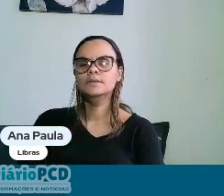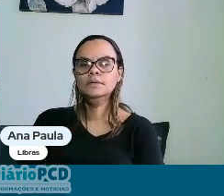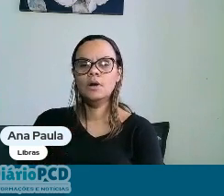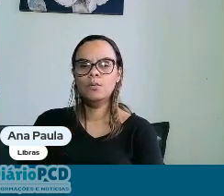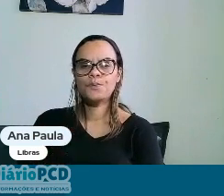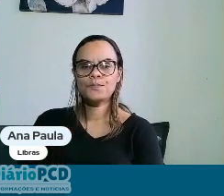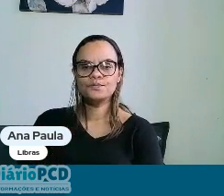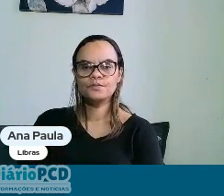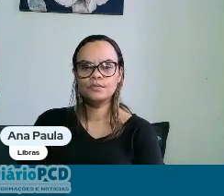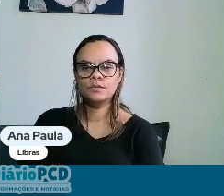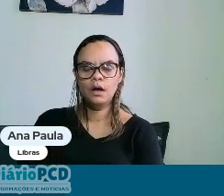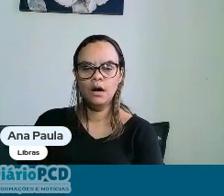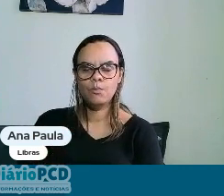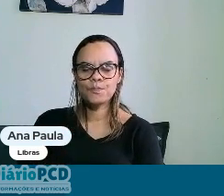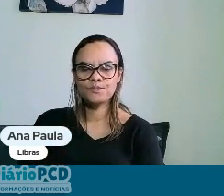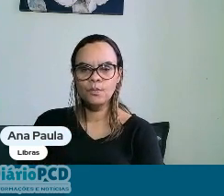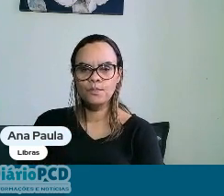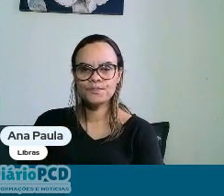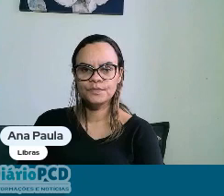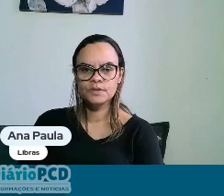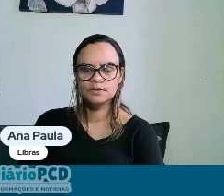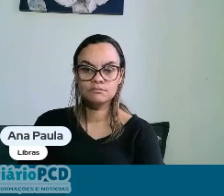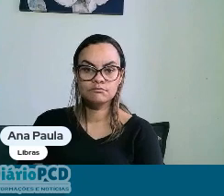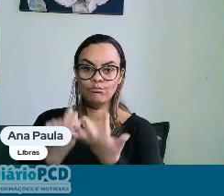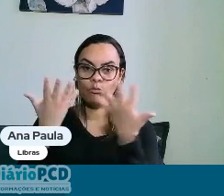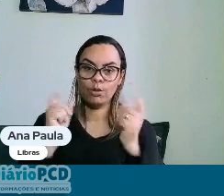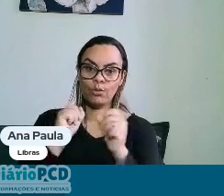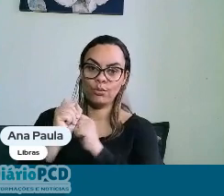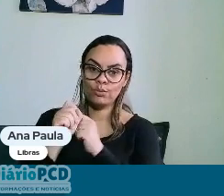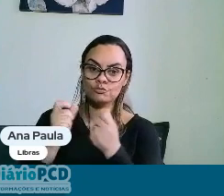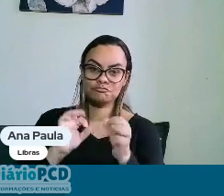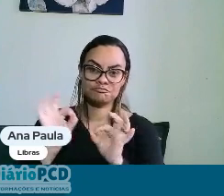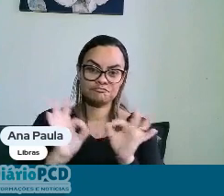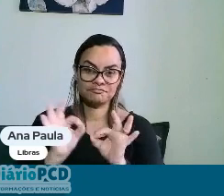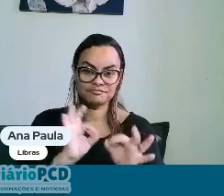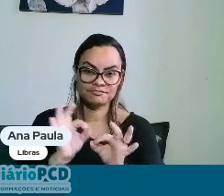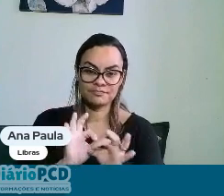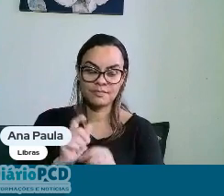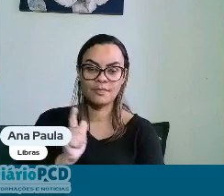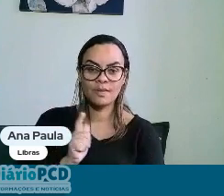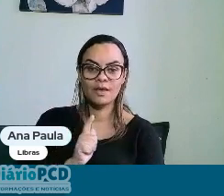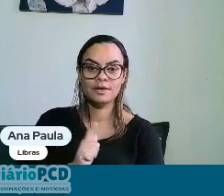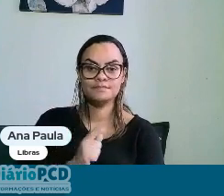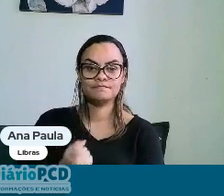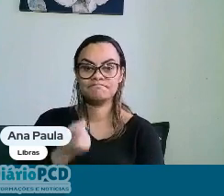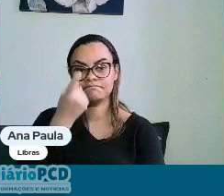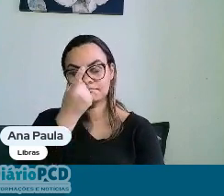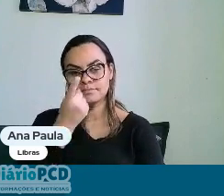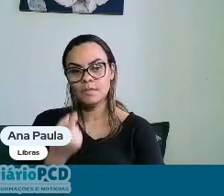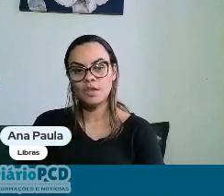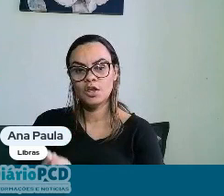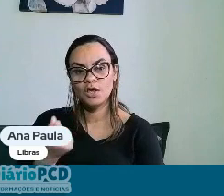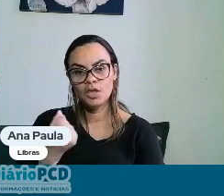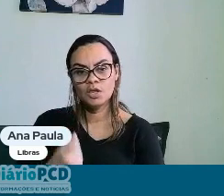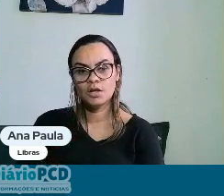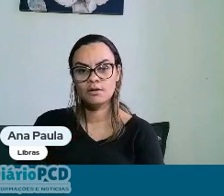lado, diziam, o milagre dessa reforma é que nós teremos uma única alíquota que vai ser uniforme